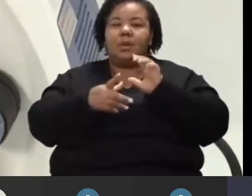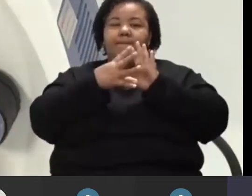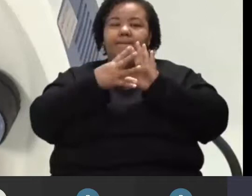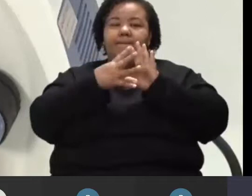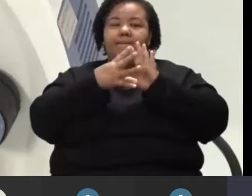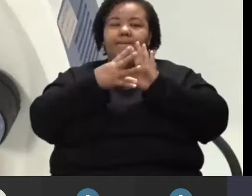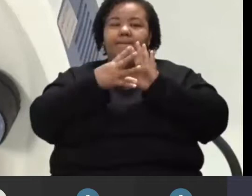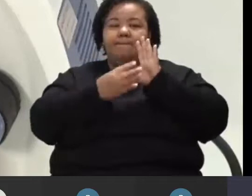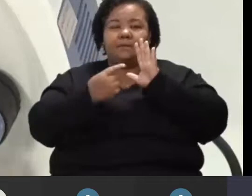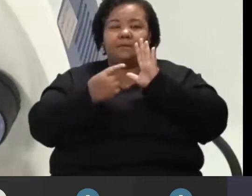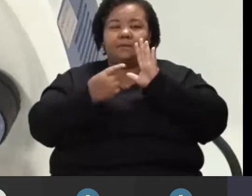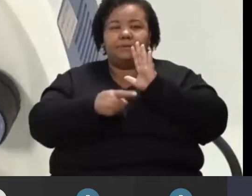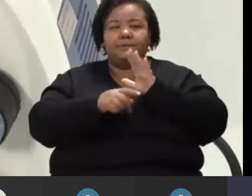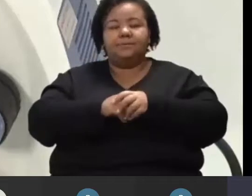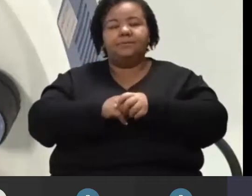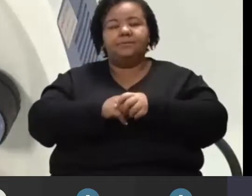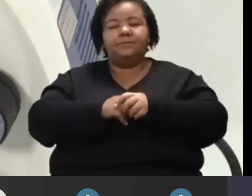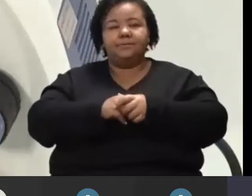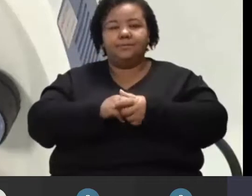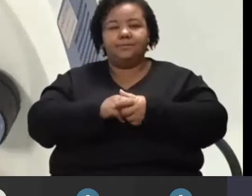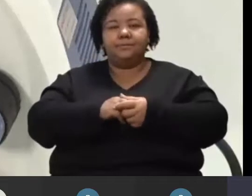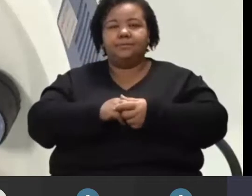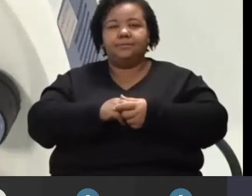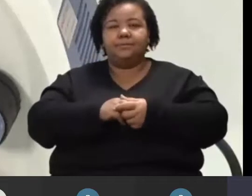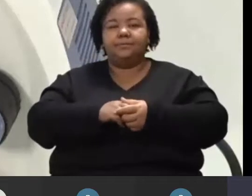pela objetiva.